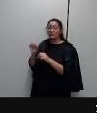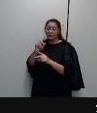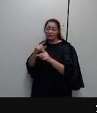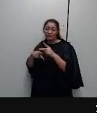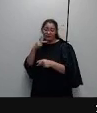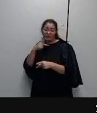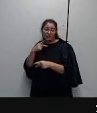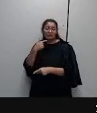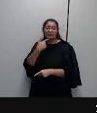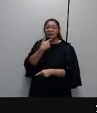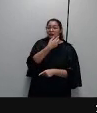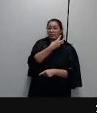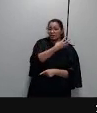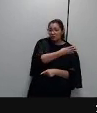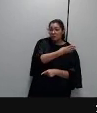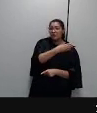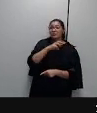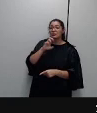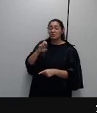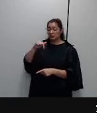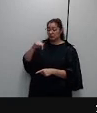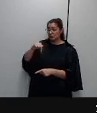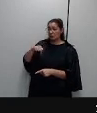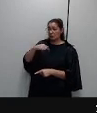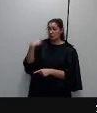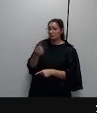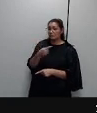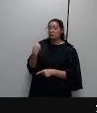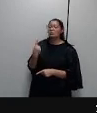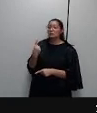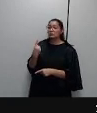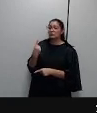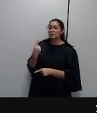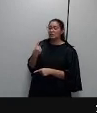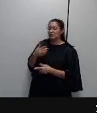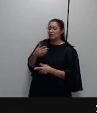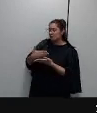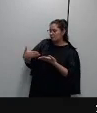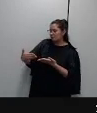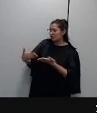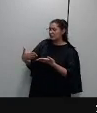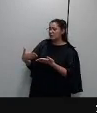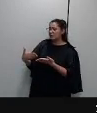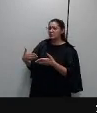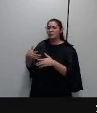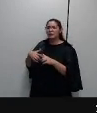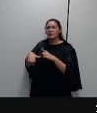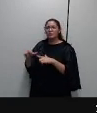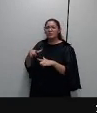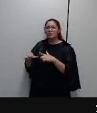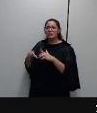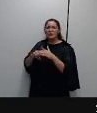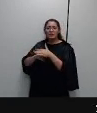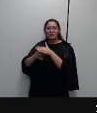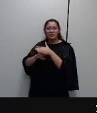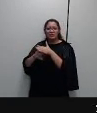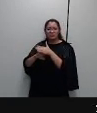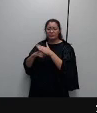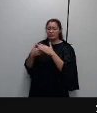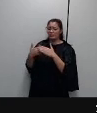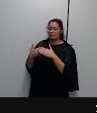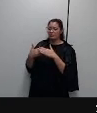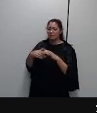435 do nosso tribunal que fala na presunção de dissolução irregular de empresa que deixar de funcionar no seu domicílio fiscal sem comunicação